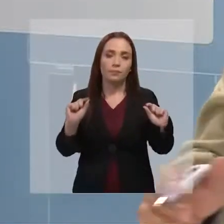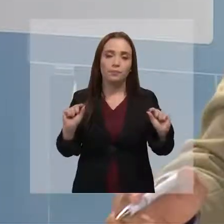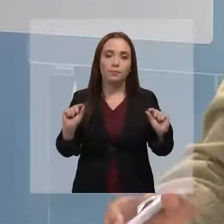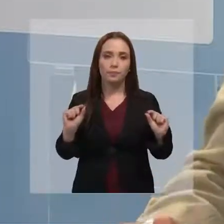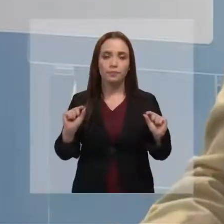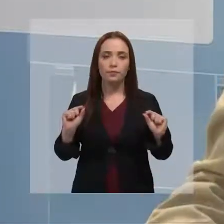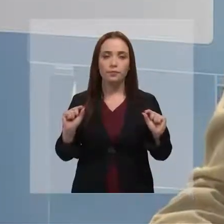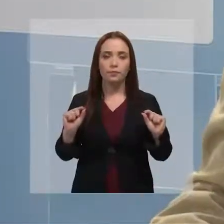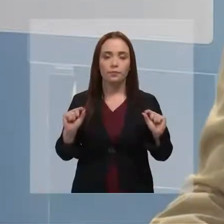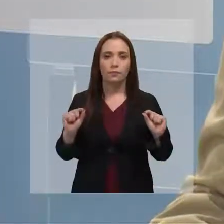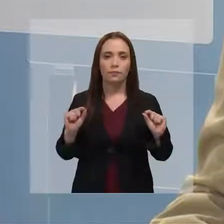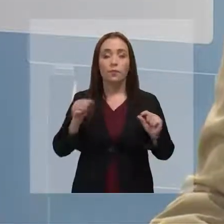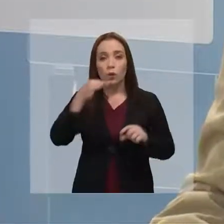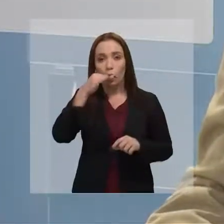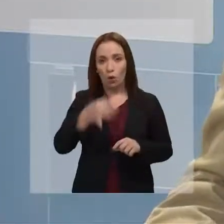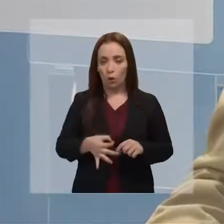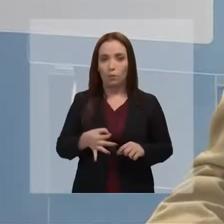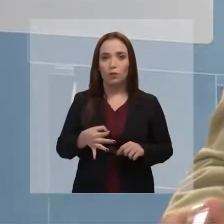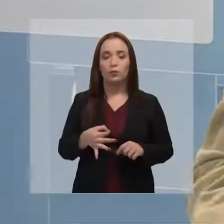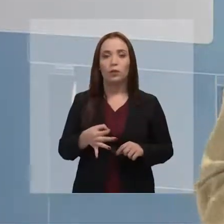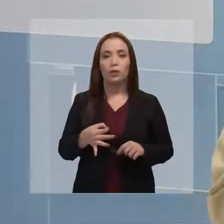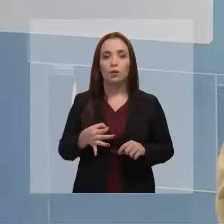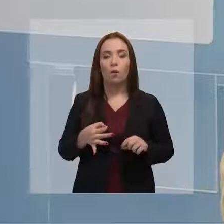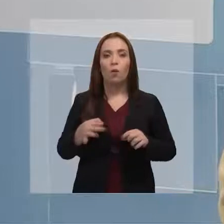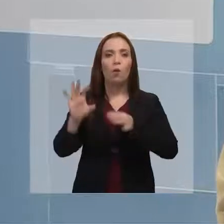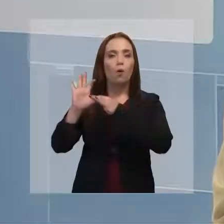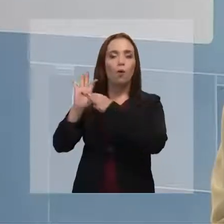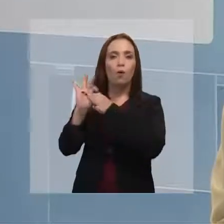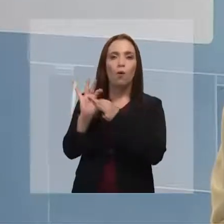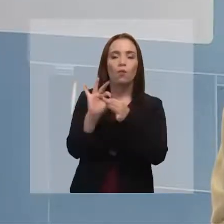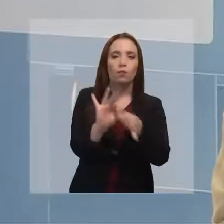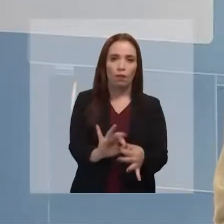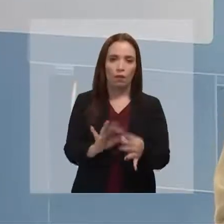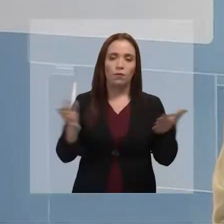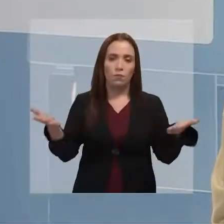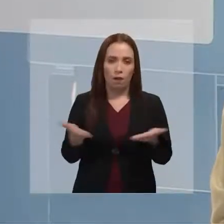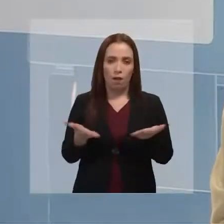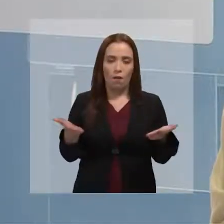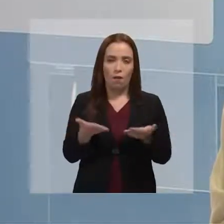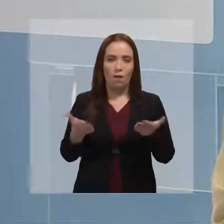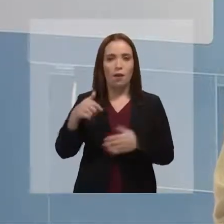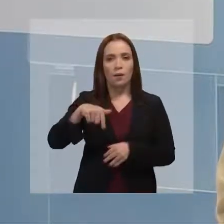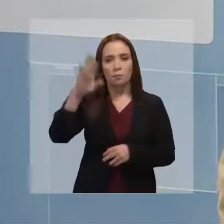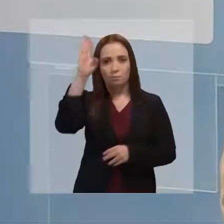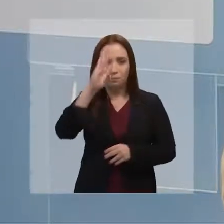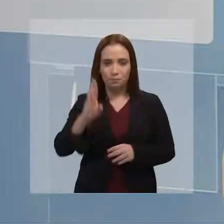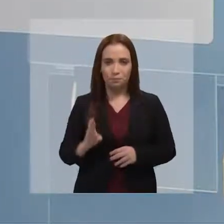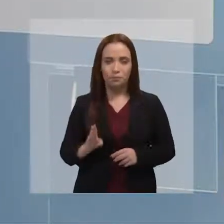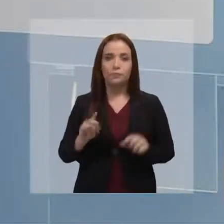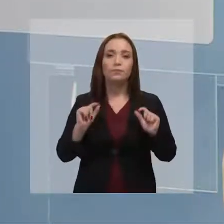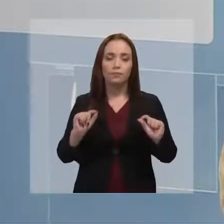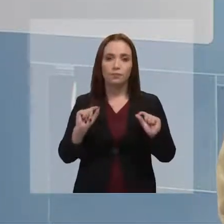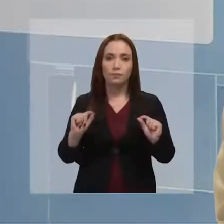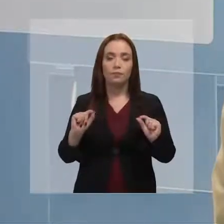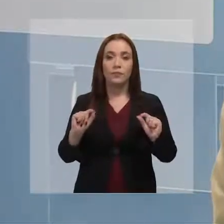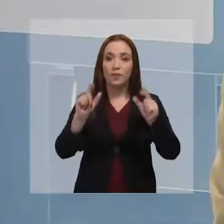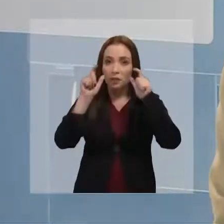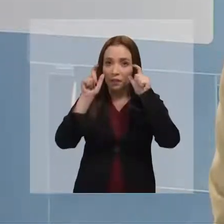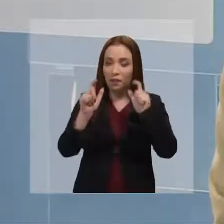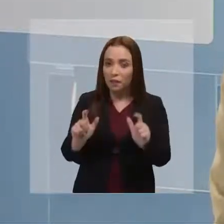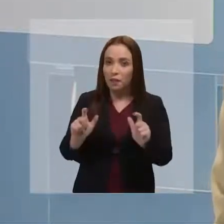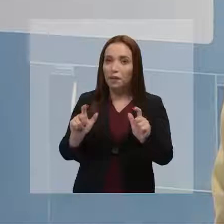começamos com a análise, com a opinião, abordando o contexto pelo qual passa o nosso país, que é